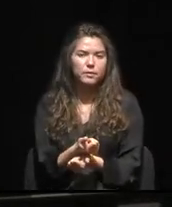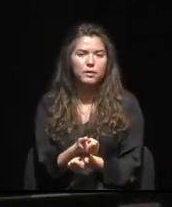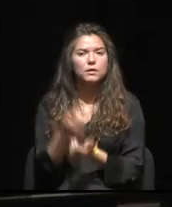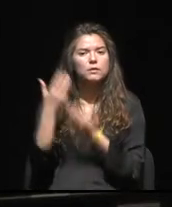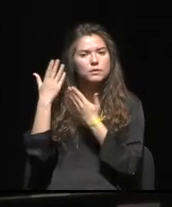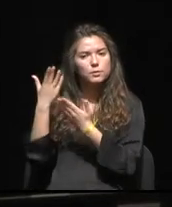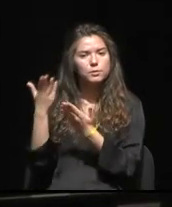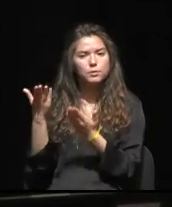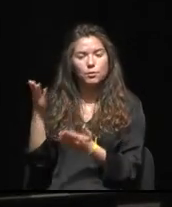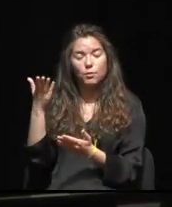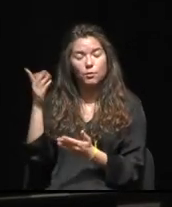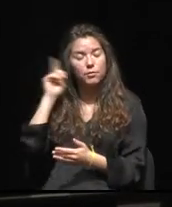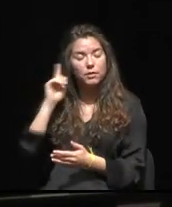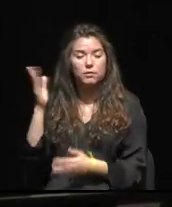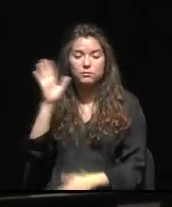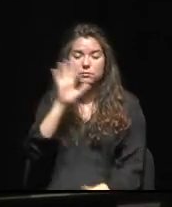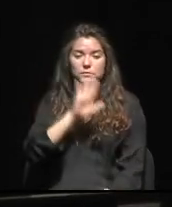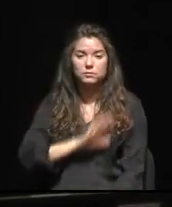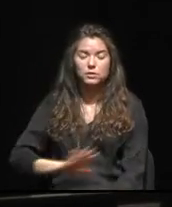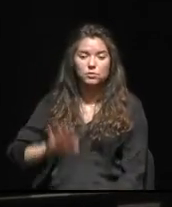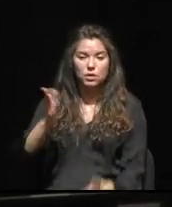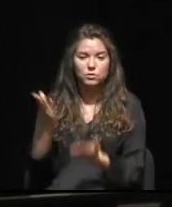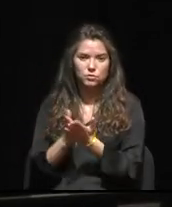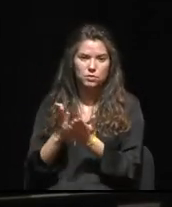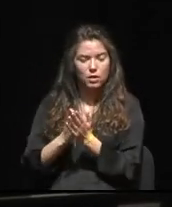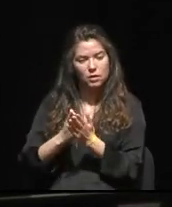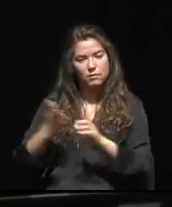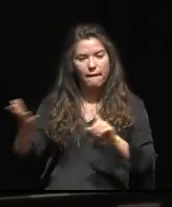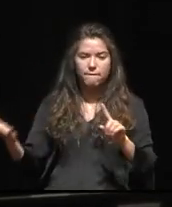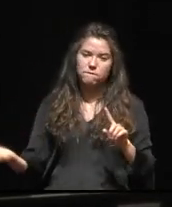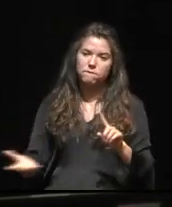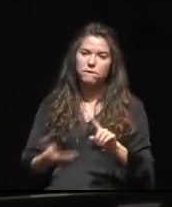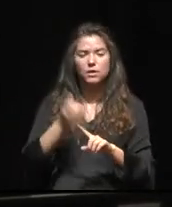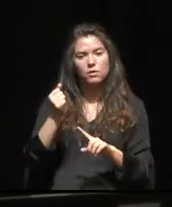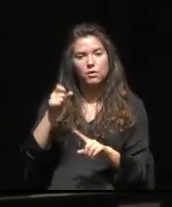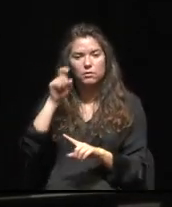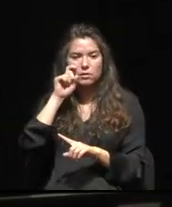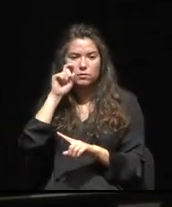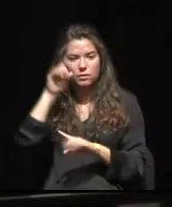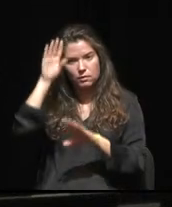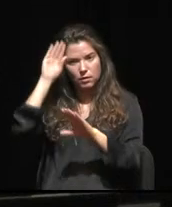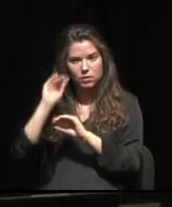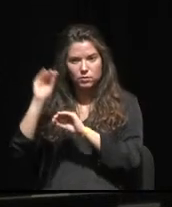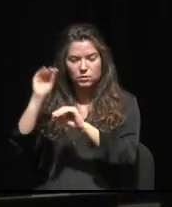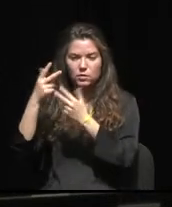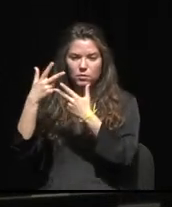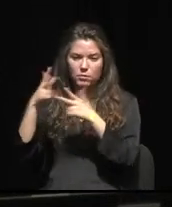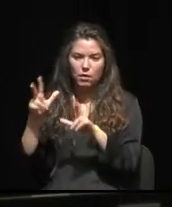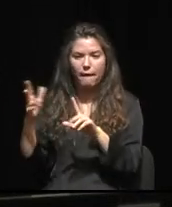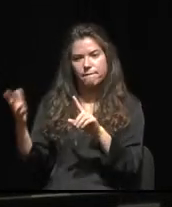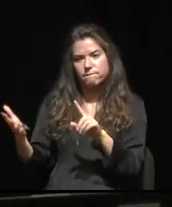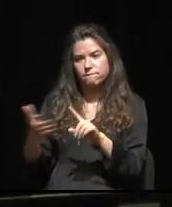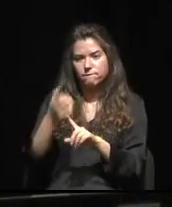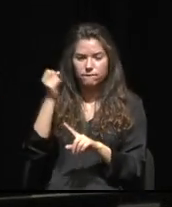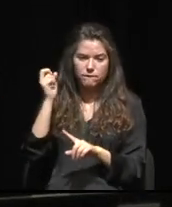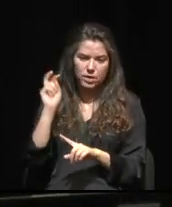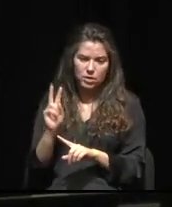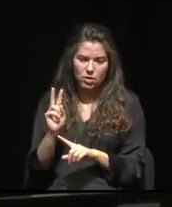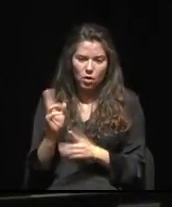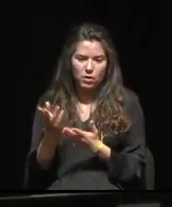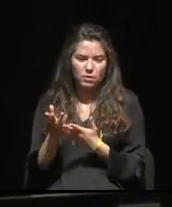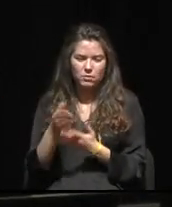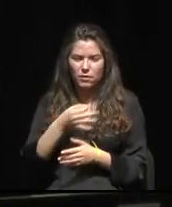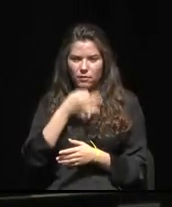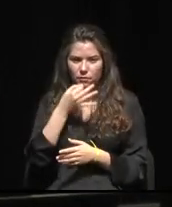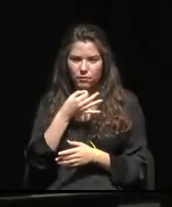o dia nacional do Estudante como a data como símbolo da Vitória obtida em defesa do direito à educação e liberdade Vitória obtida naturalmente estamos a reportar